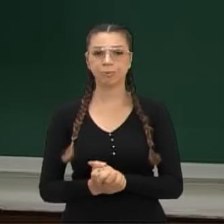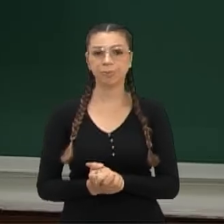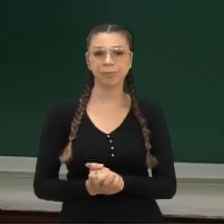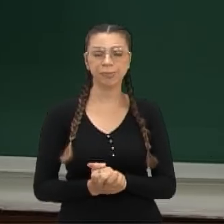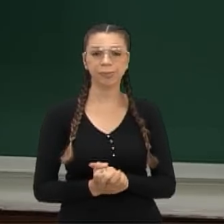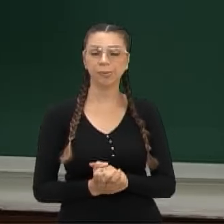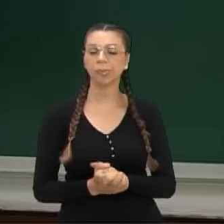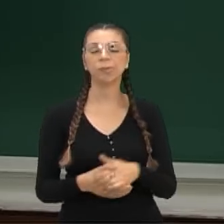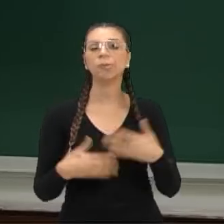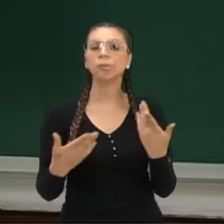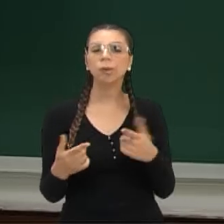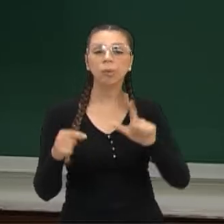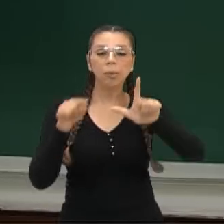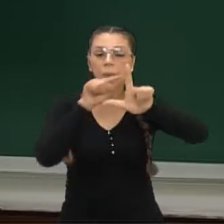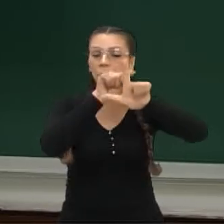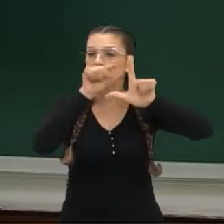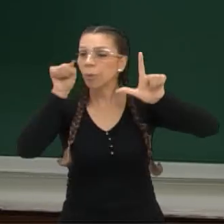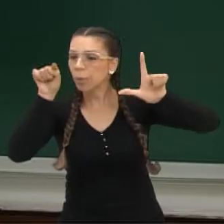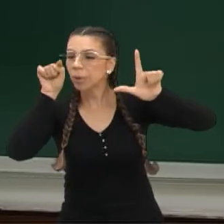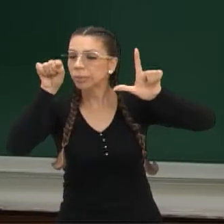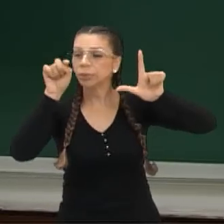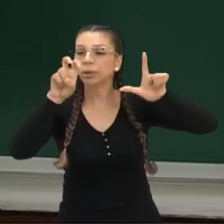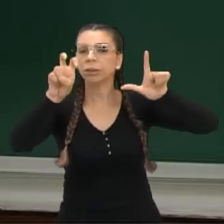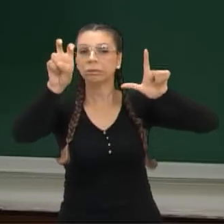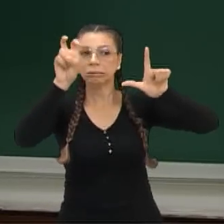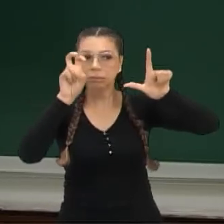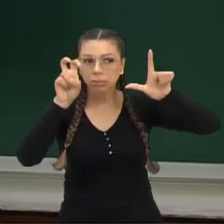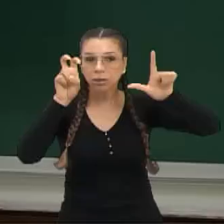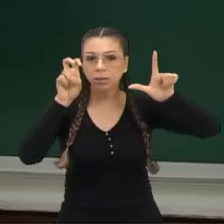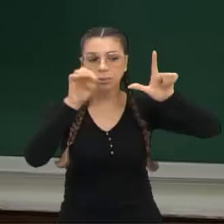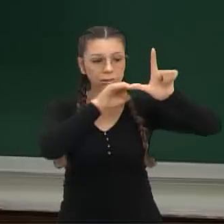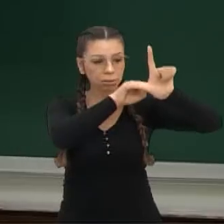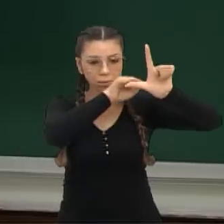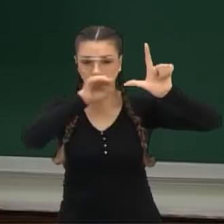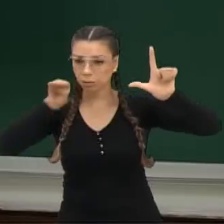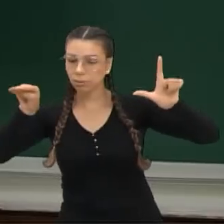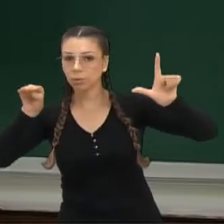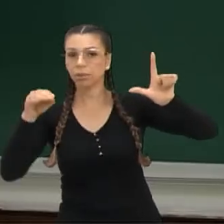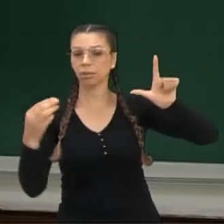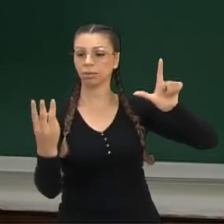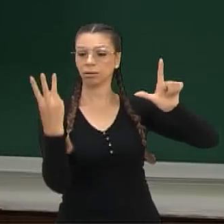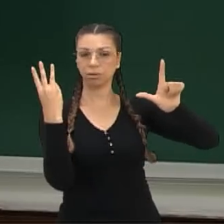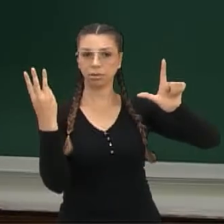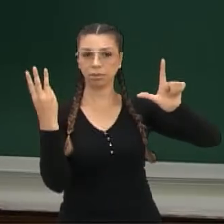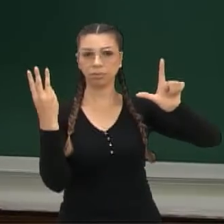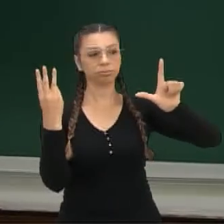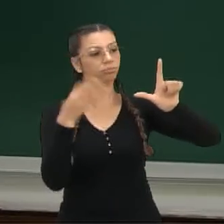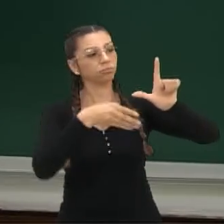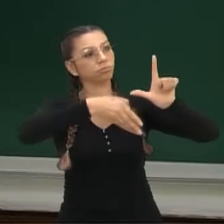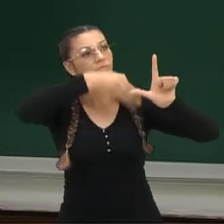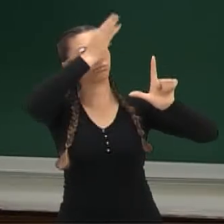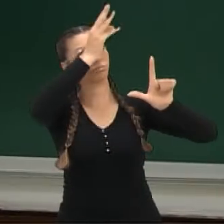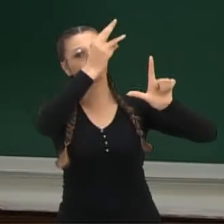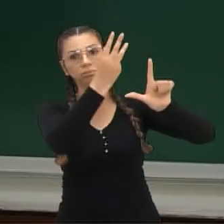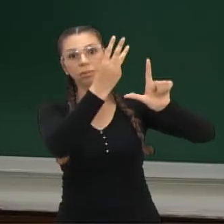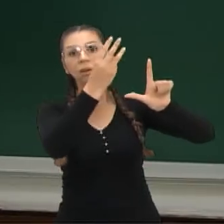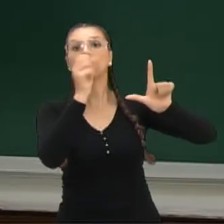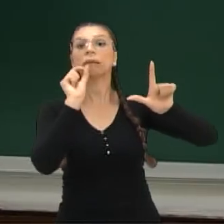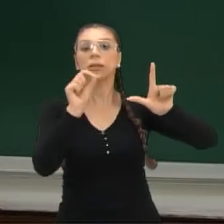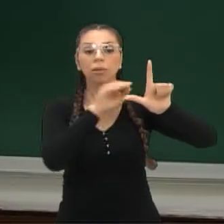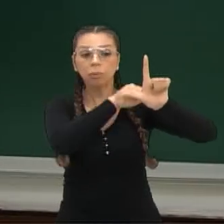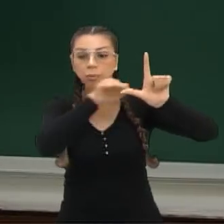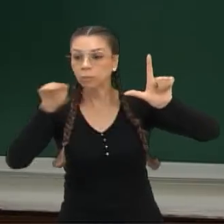ó, 5 na horizontal e subiu até o 3 na vertical, para fechar